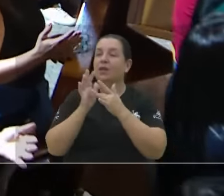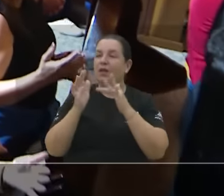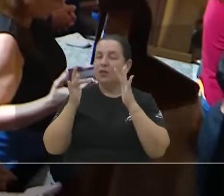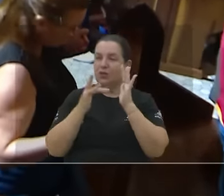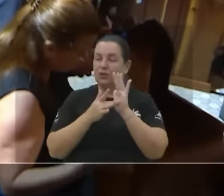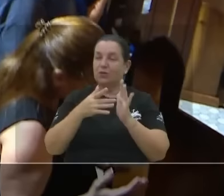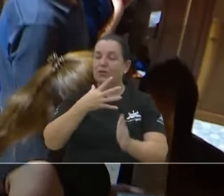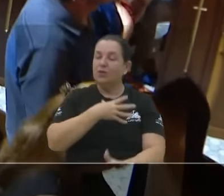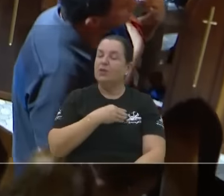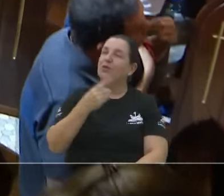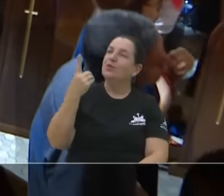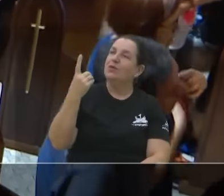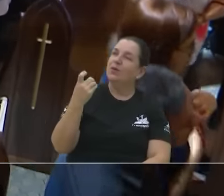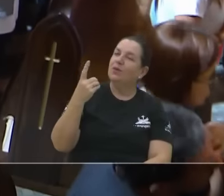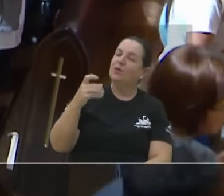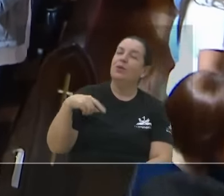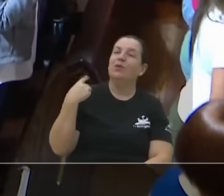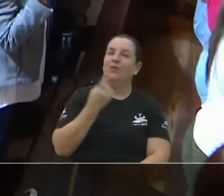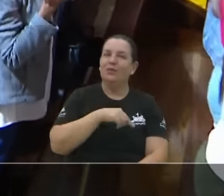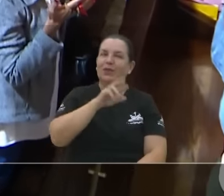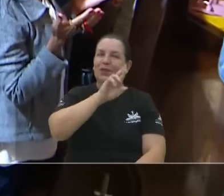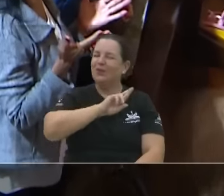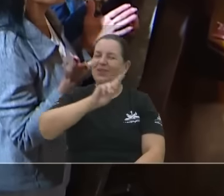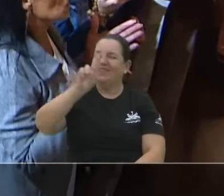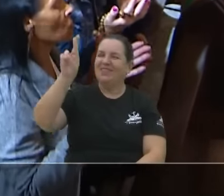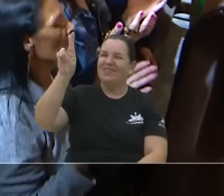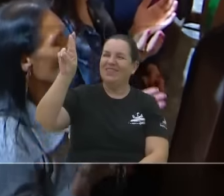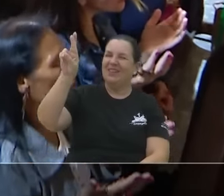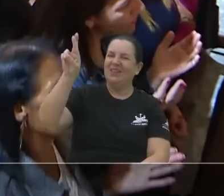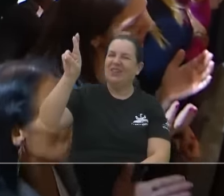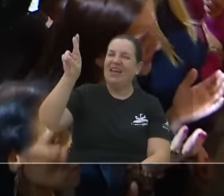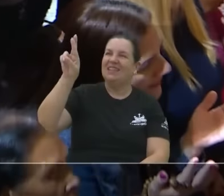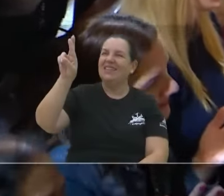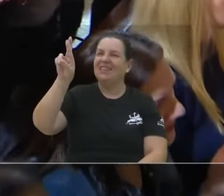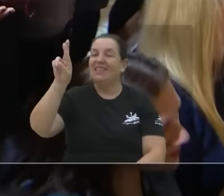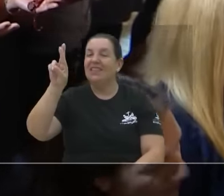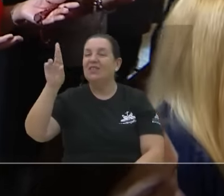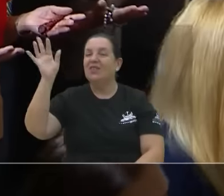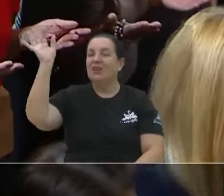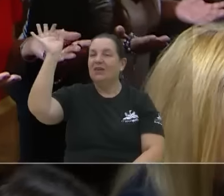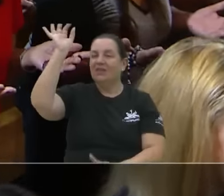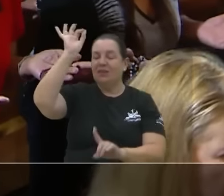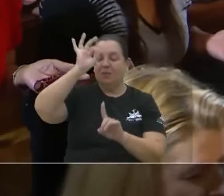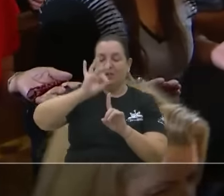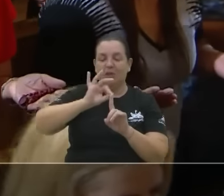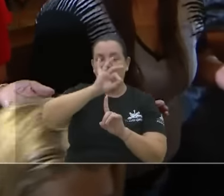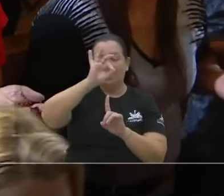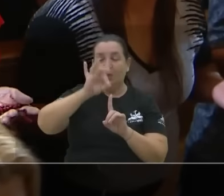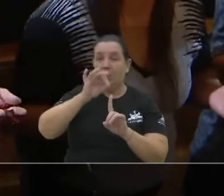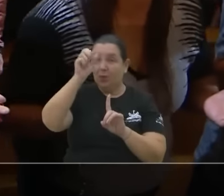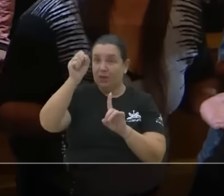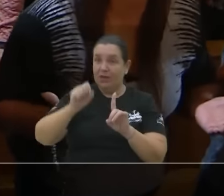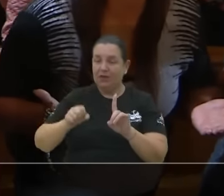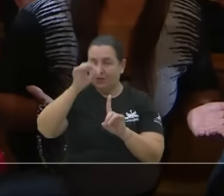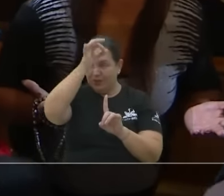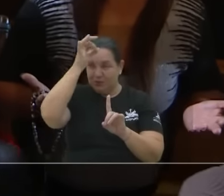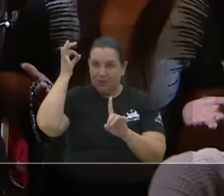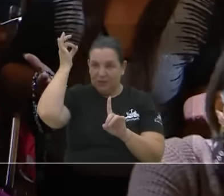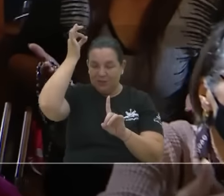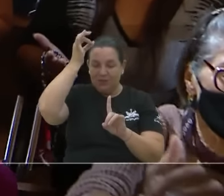e em Jesus Cristo, seu único Filho, nosso Senhor, que foi concebido pelo poder